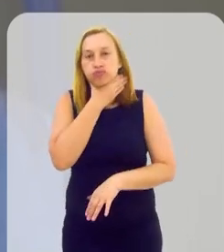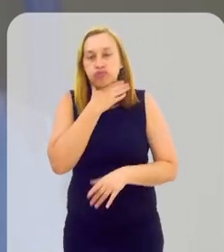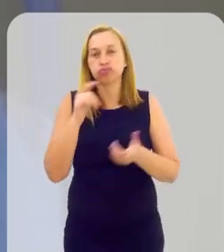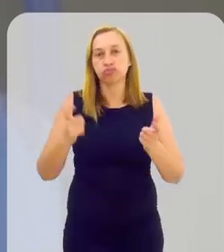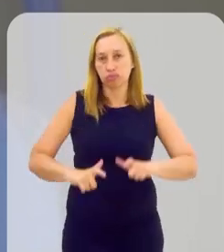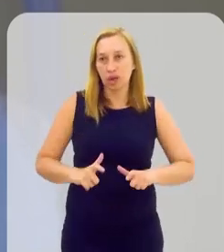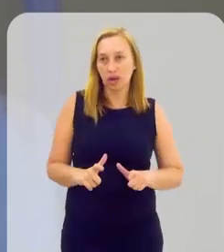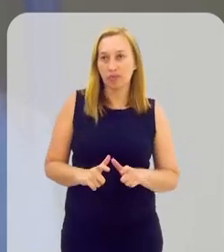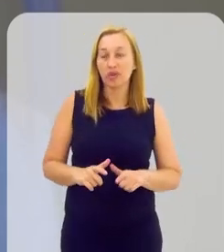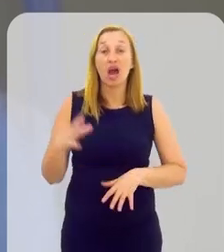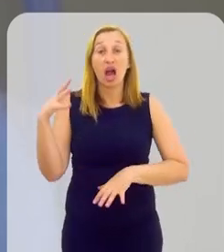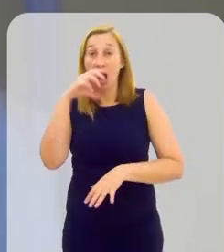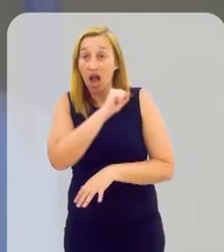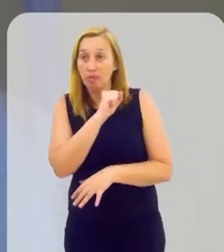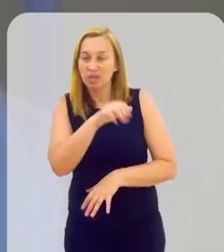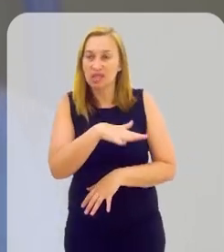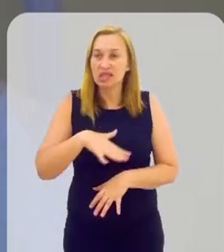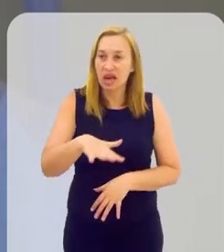crise no setorial.